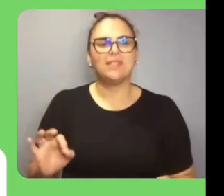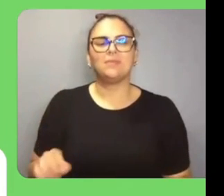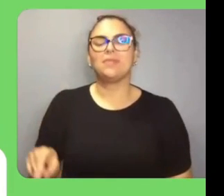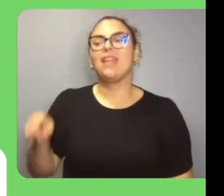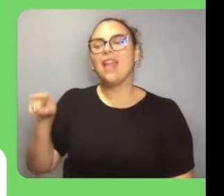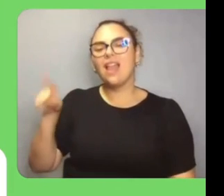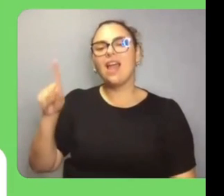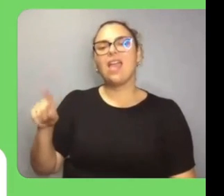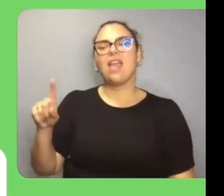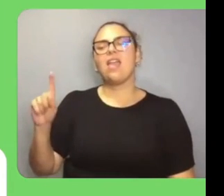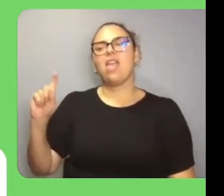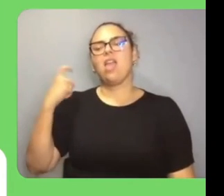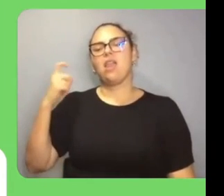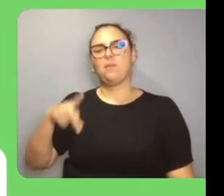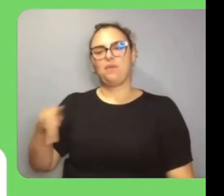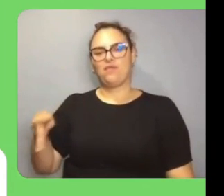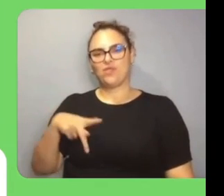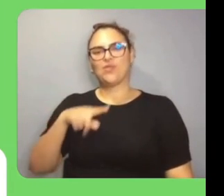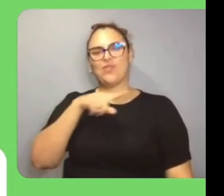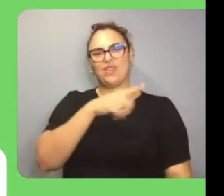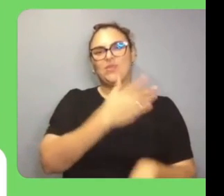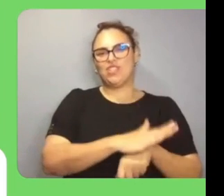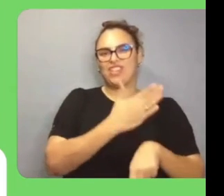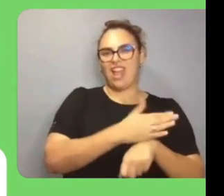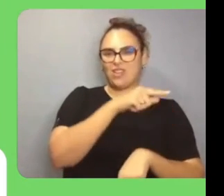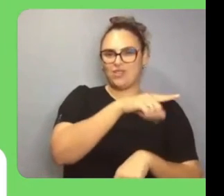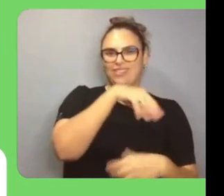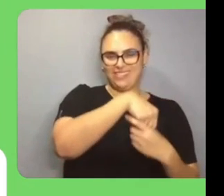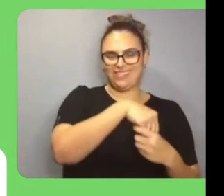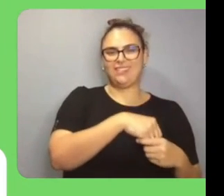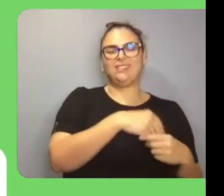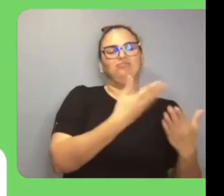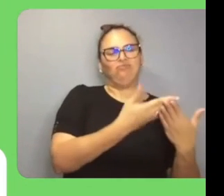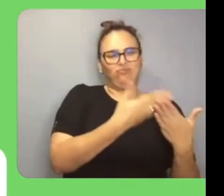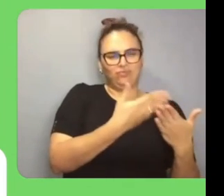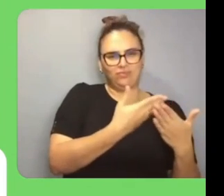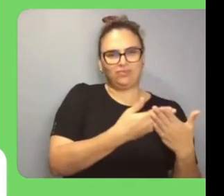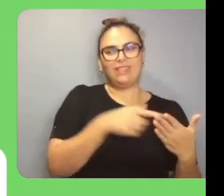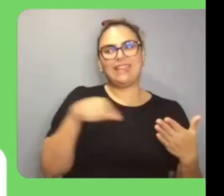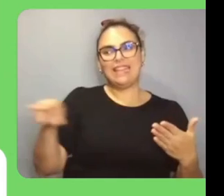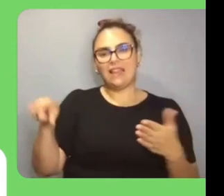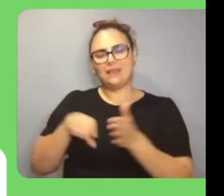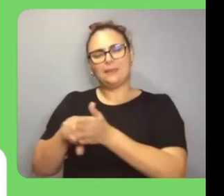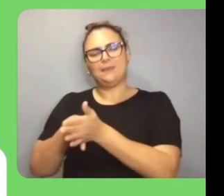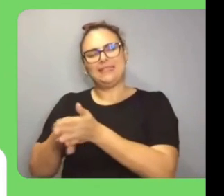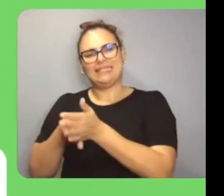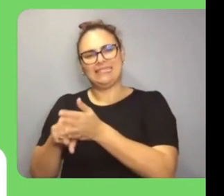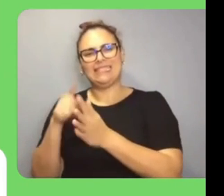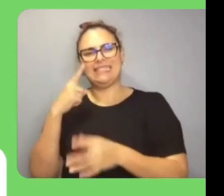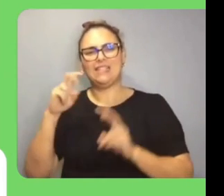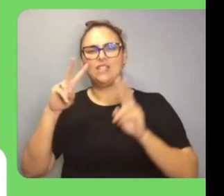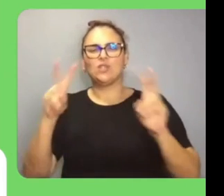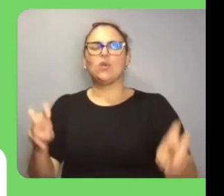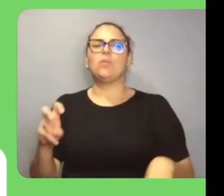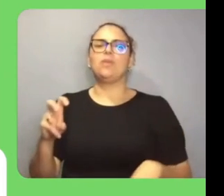residência, ela tem um trabalho muito interessante, um estudo muito interessante sobre